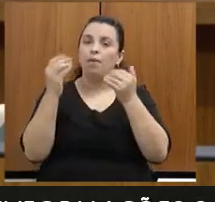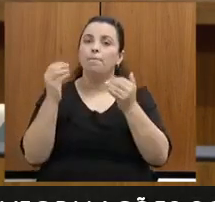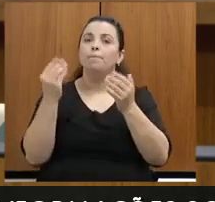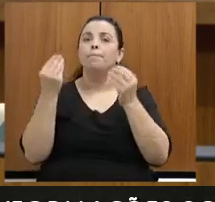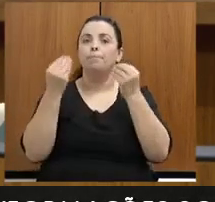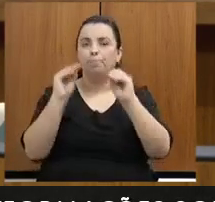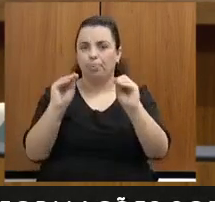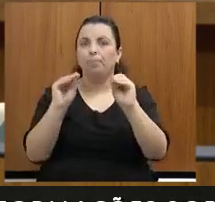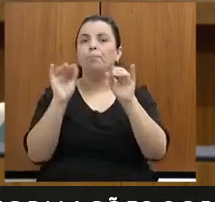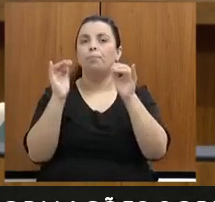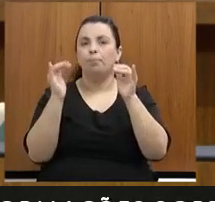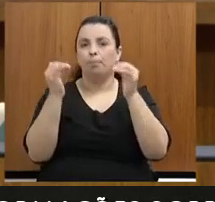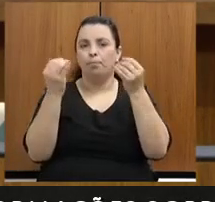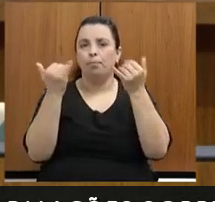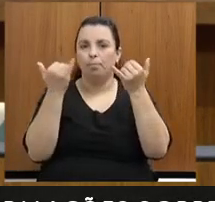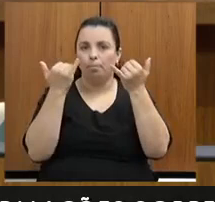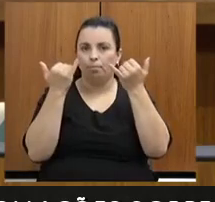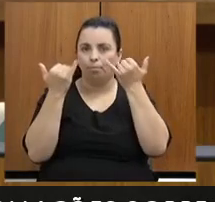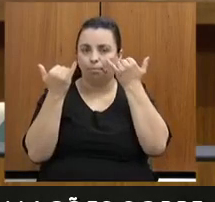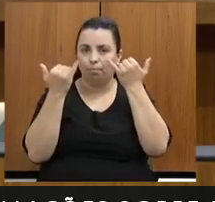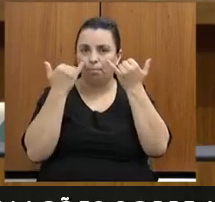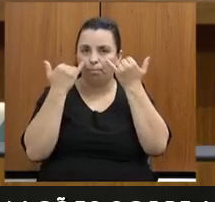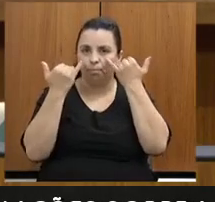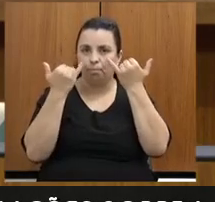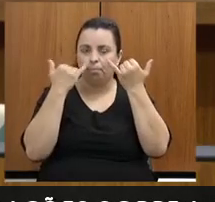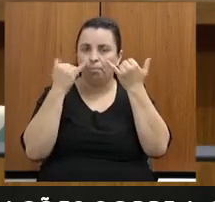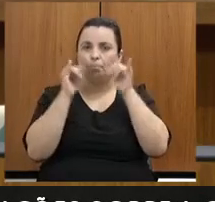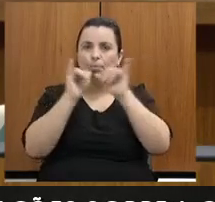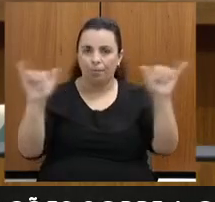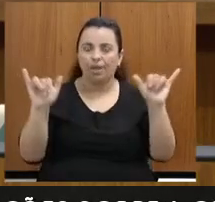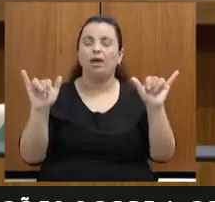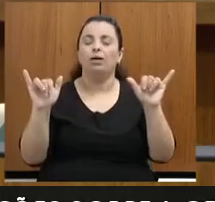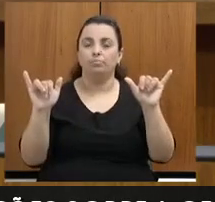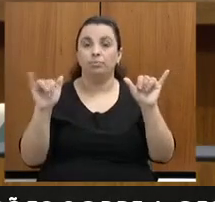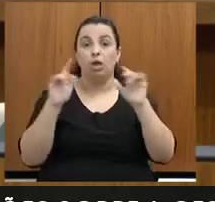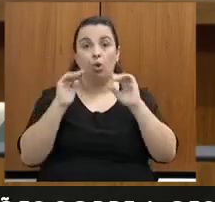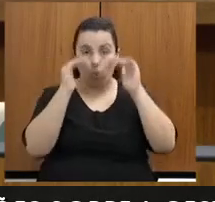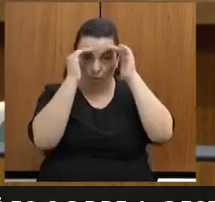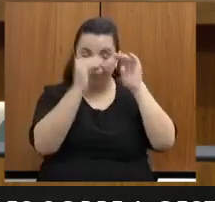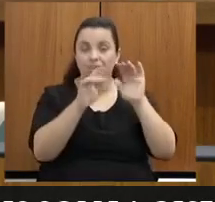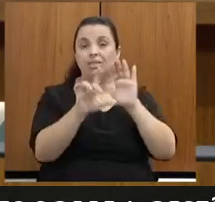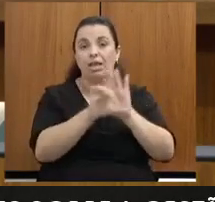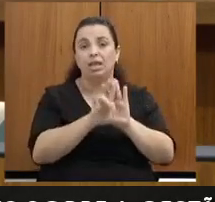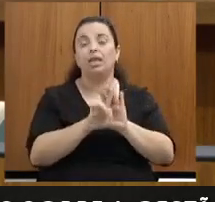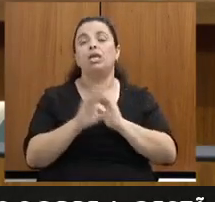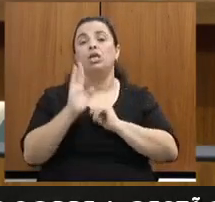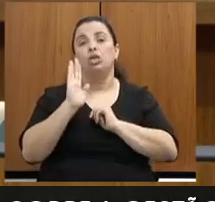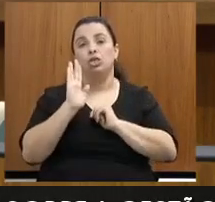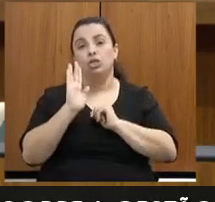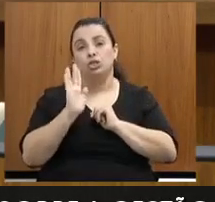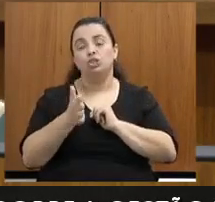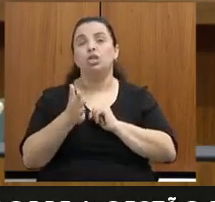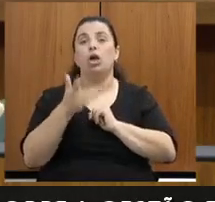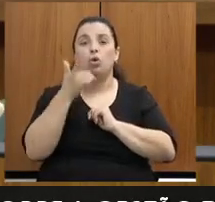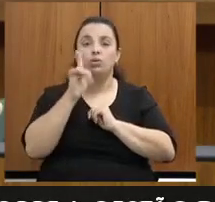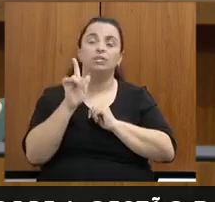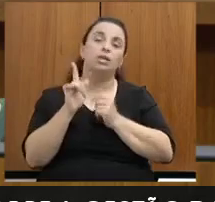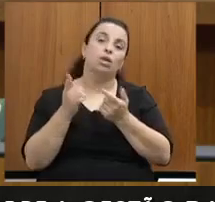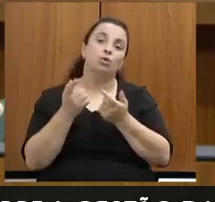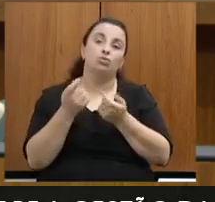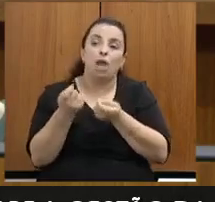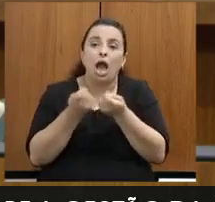portanto dar cumprimento por meio por via e de modificação e nos nossos sistemas